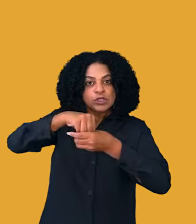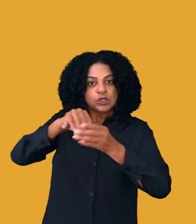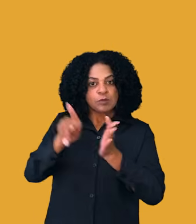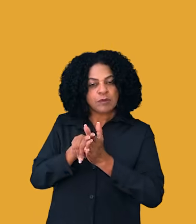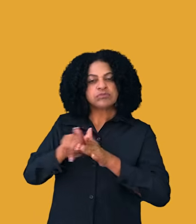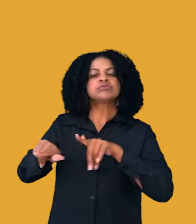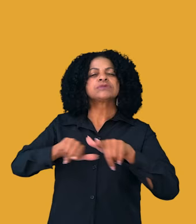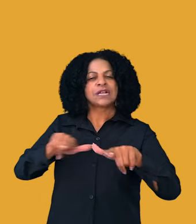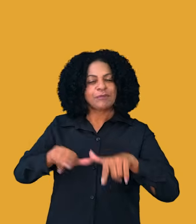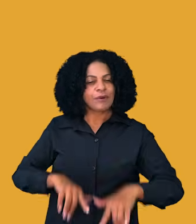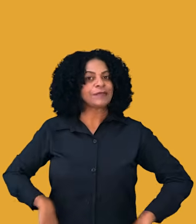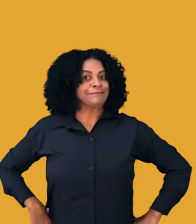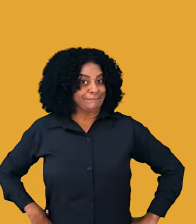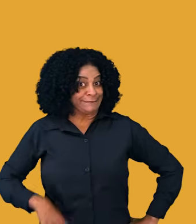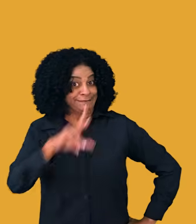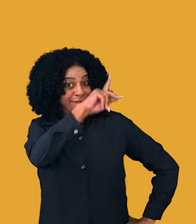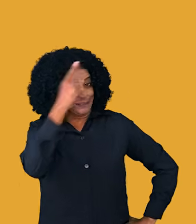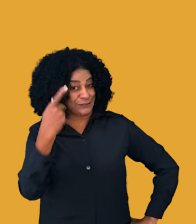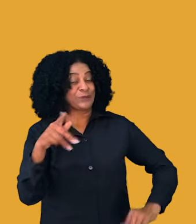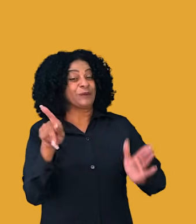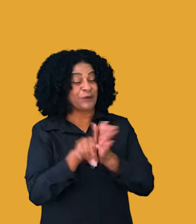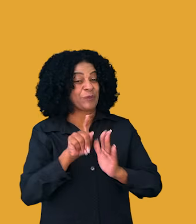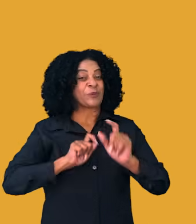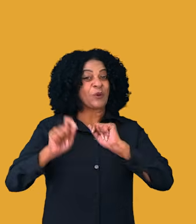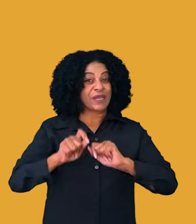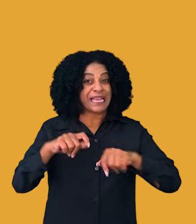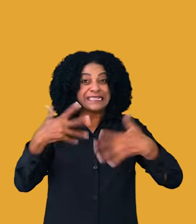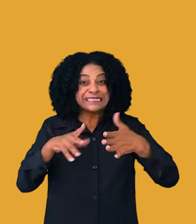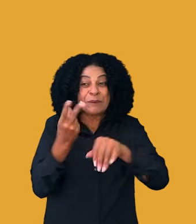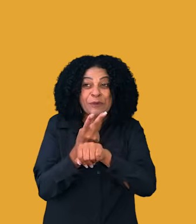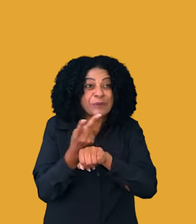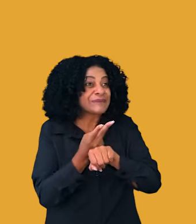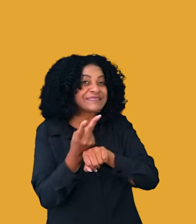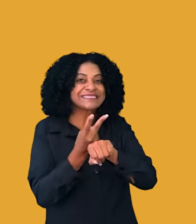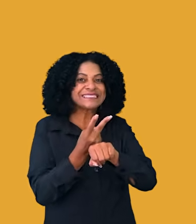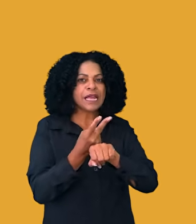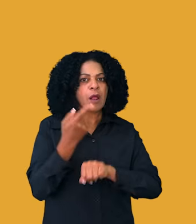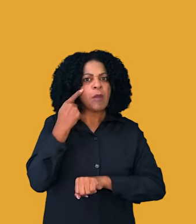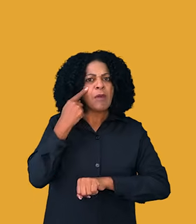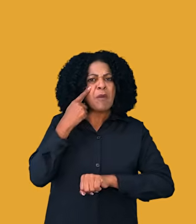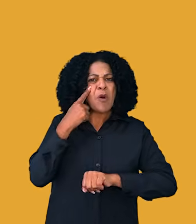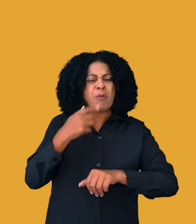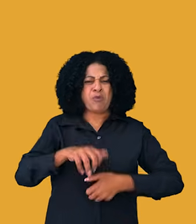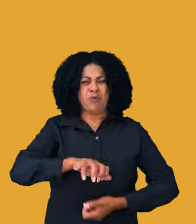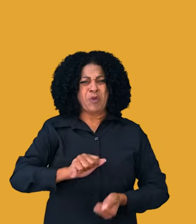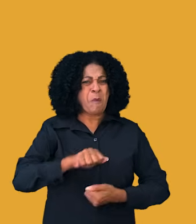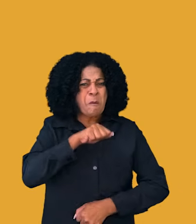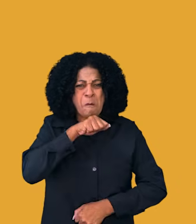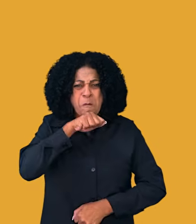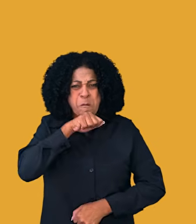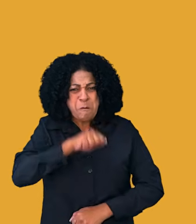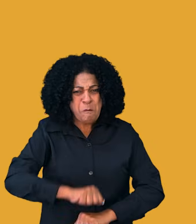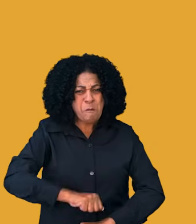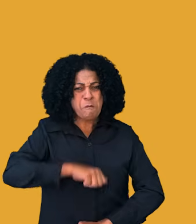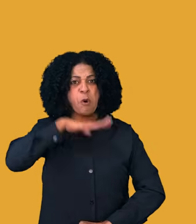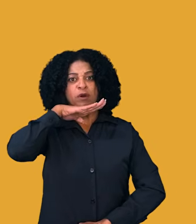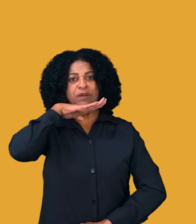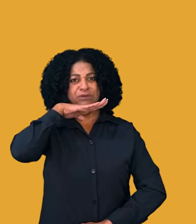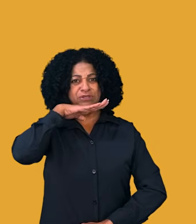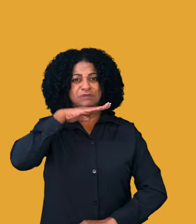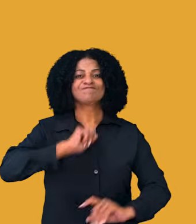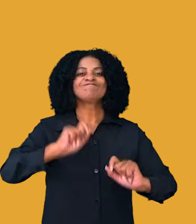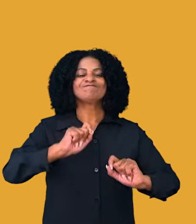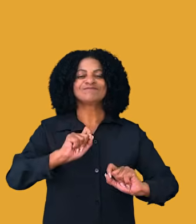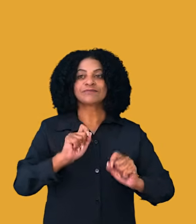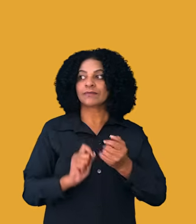O assunto do momento para quem trabalha. Nós tivemos, por exemplo, o post sobre burnout, que teve grande repercussão. Olha só